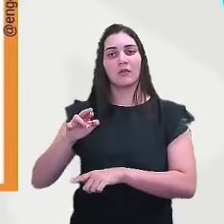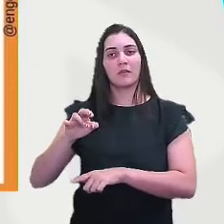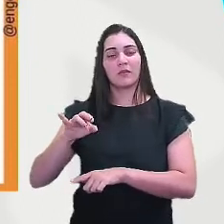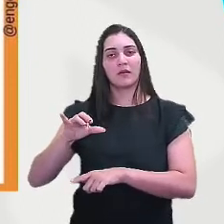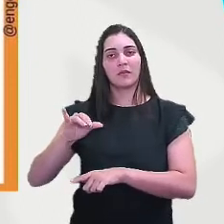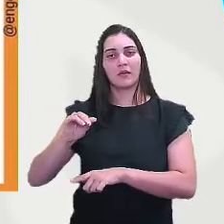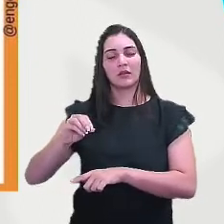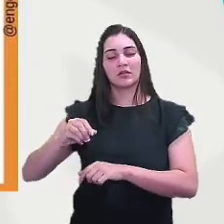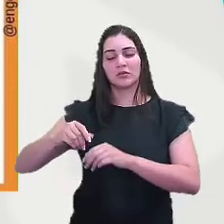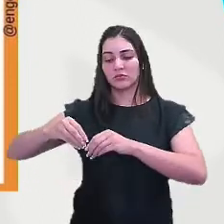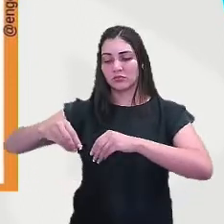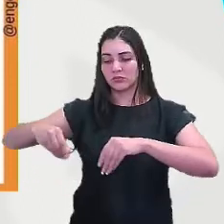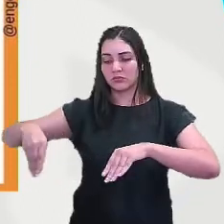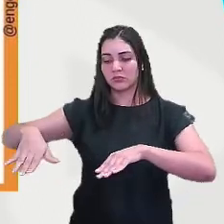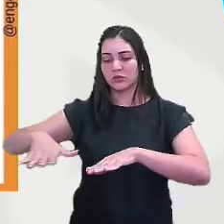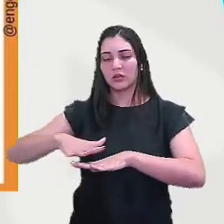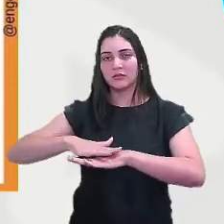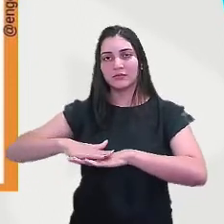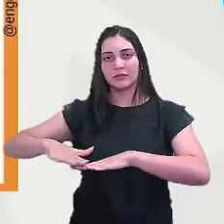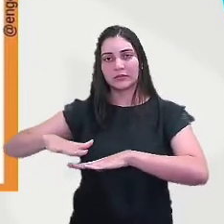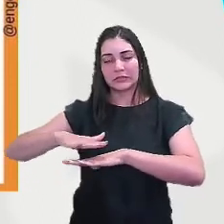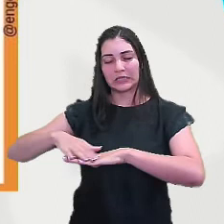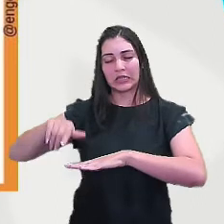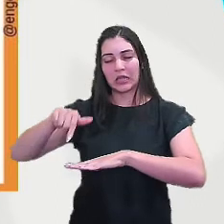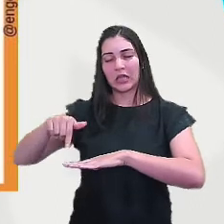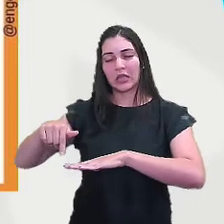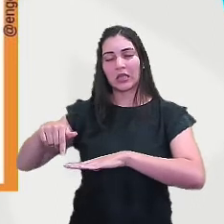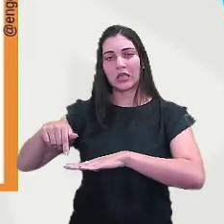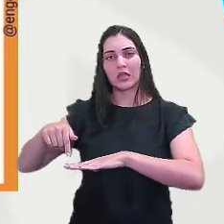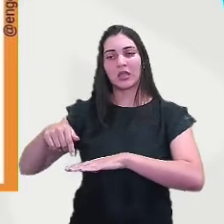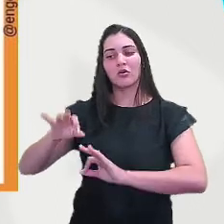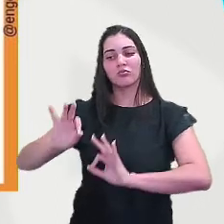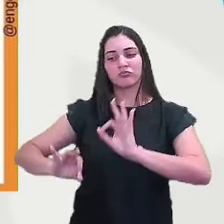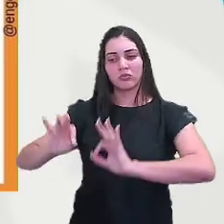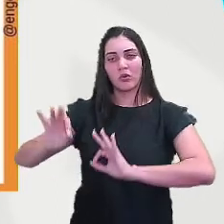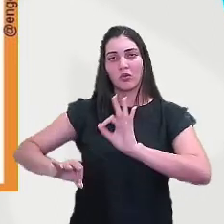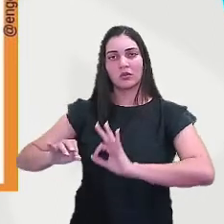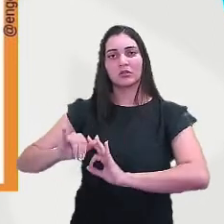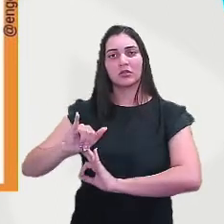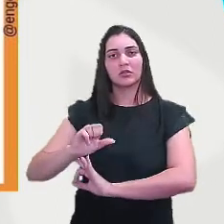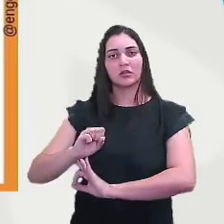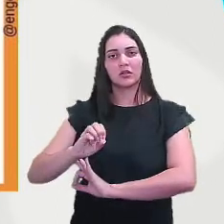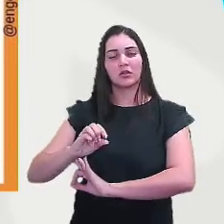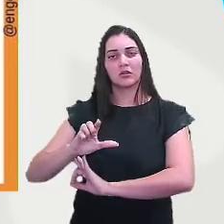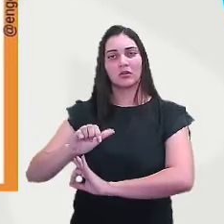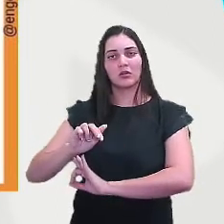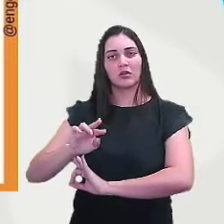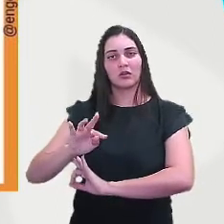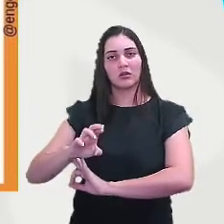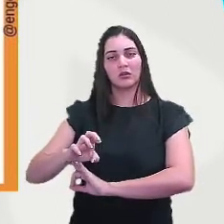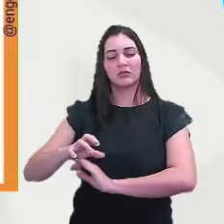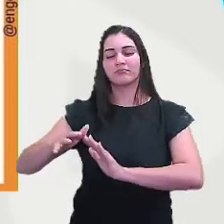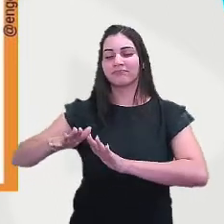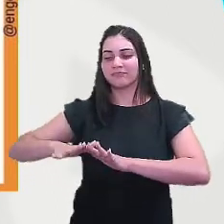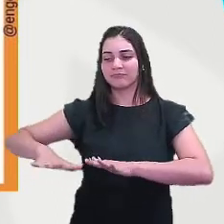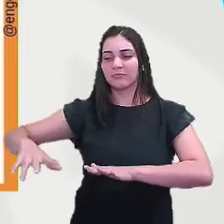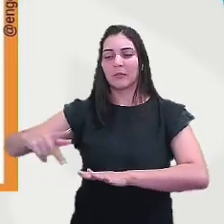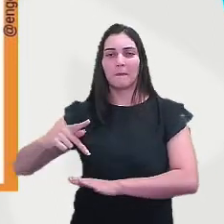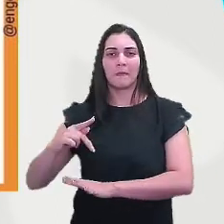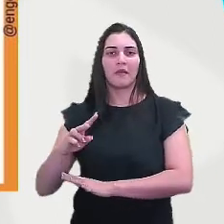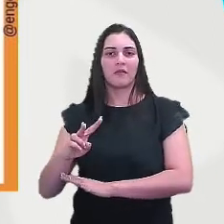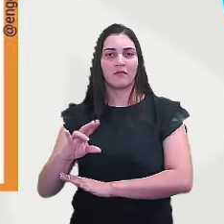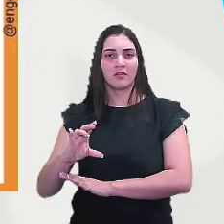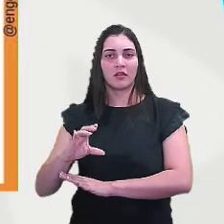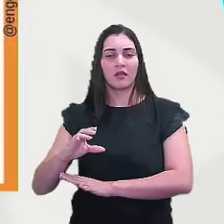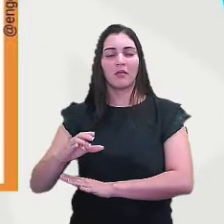hipermeabilização do solo, ou seja, é um solo que ele é preparado, um isolante, geralmente isolante esse feito de PVC, com todo um preparo para o